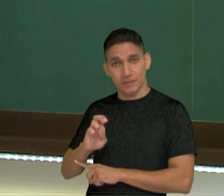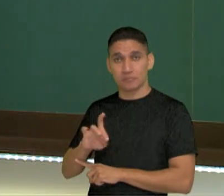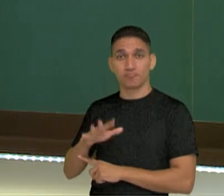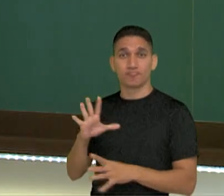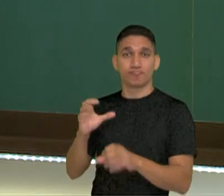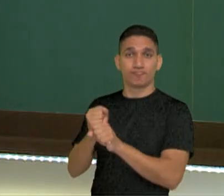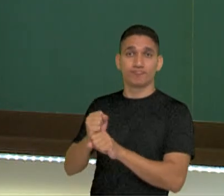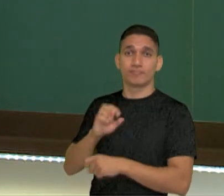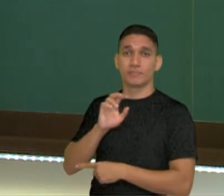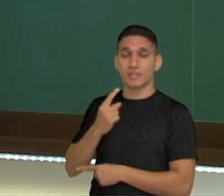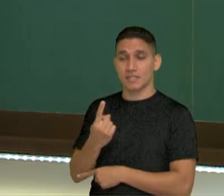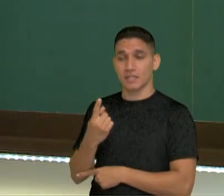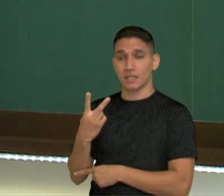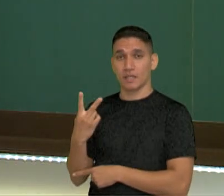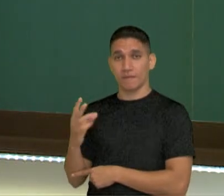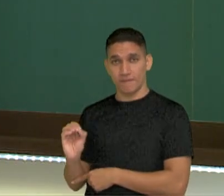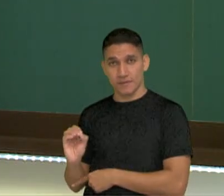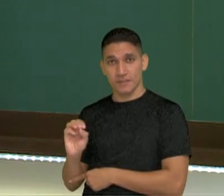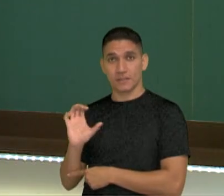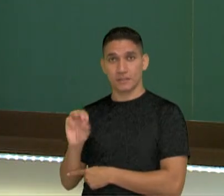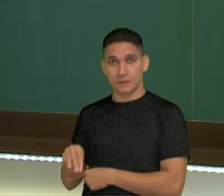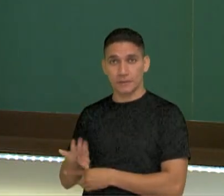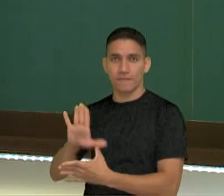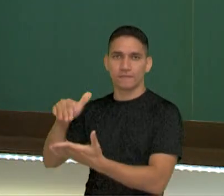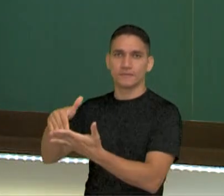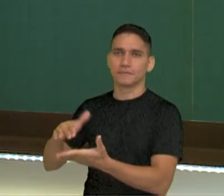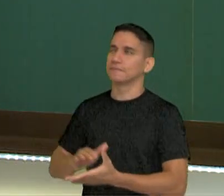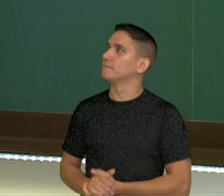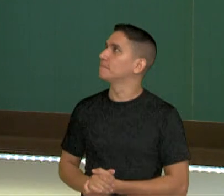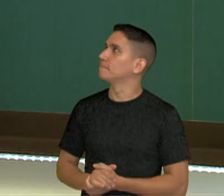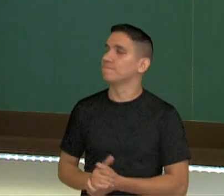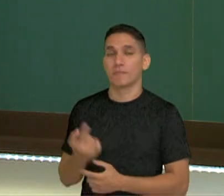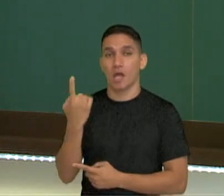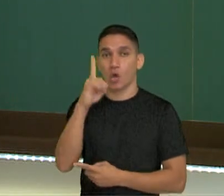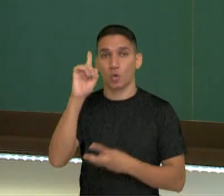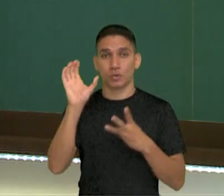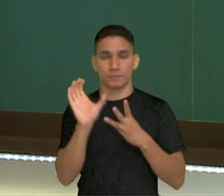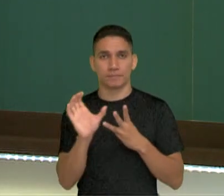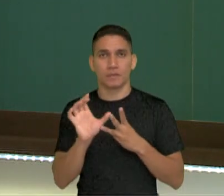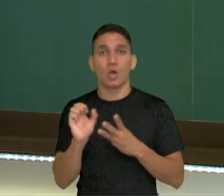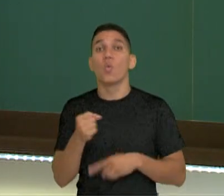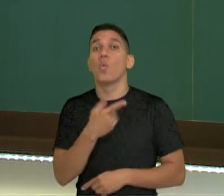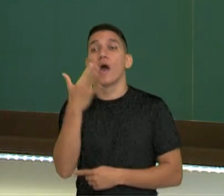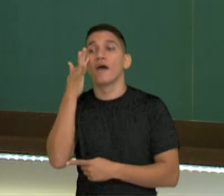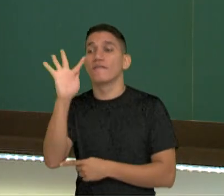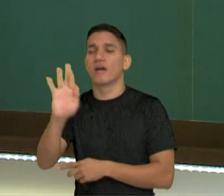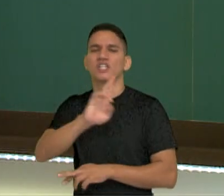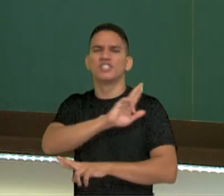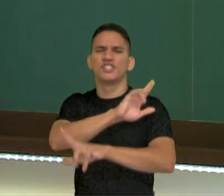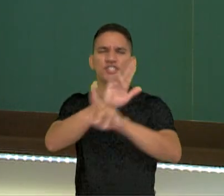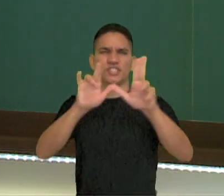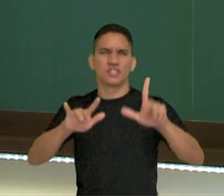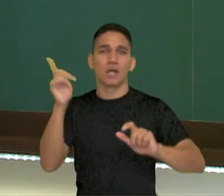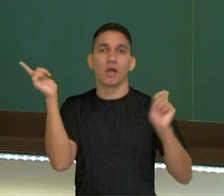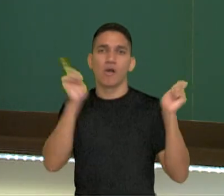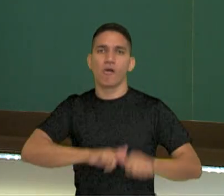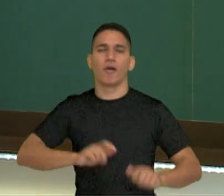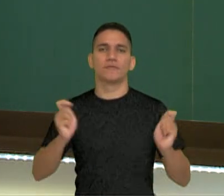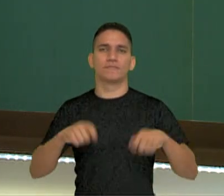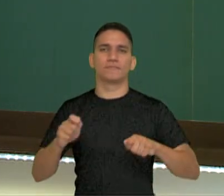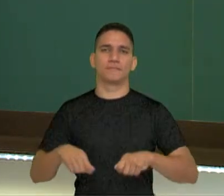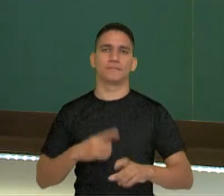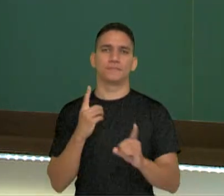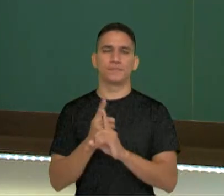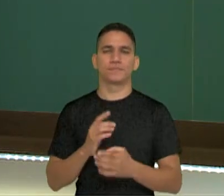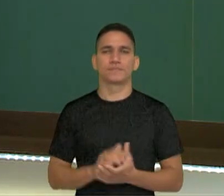ali 120 centímetros no final, tá bom? E a última aqui, quantos fenótipos diferentes são possíveis?